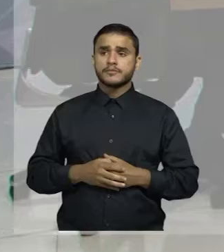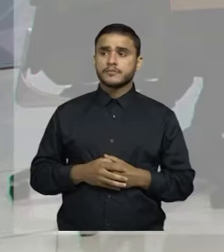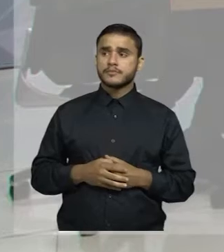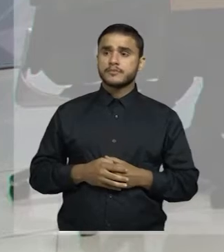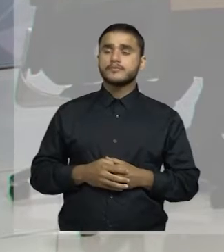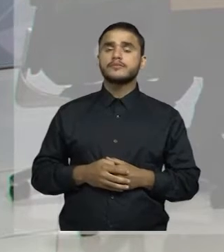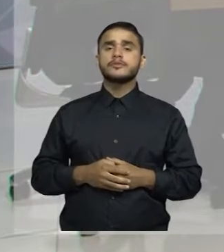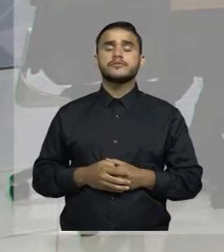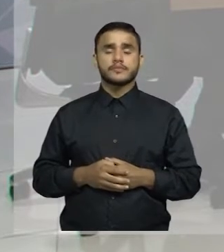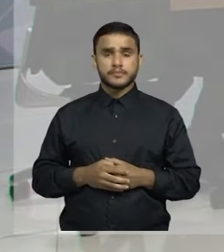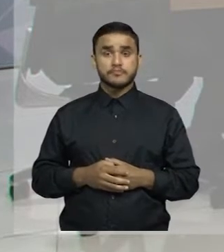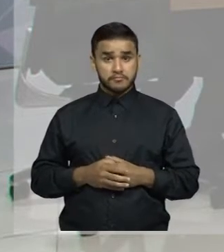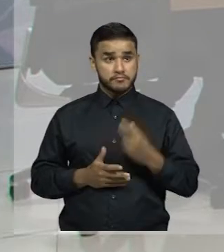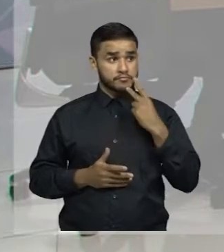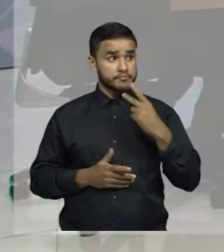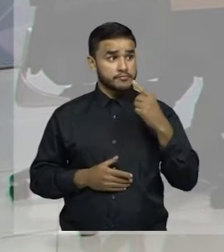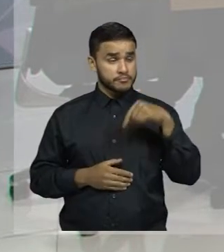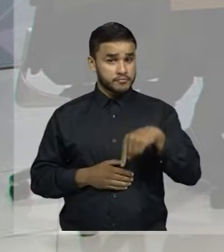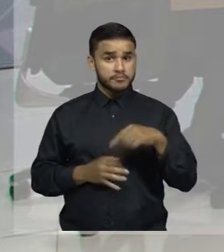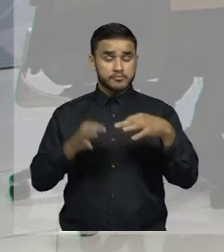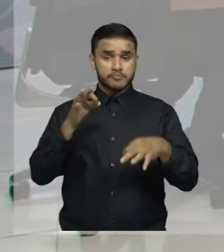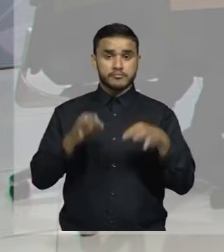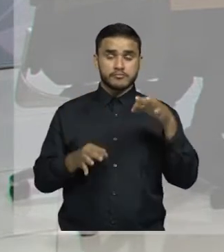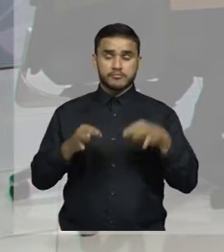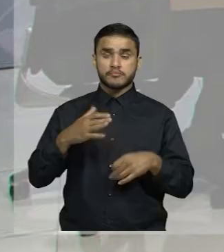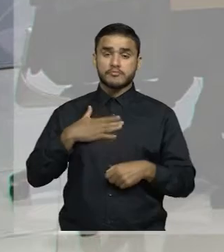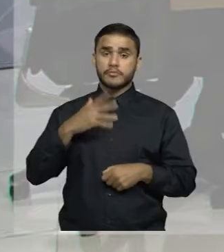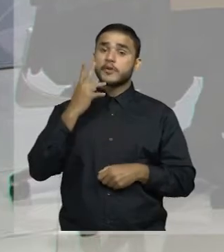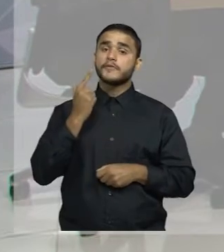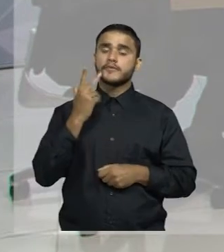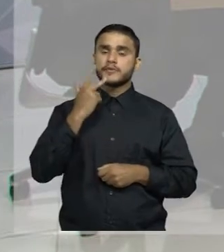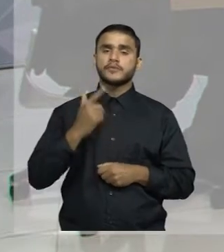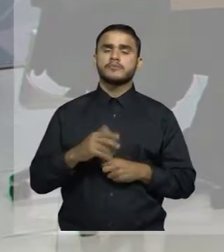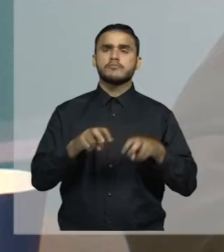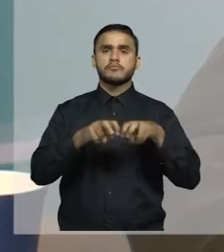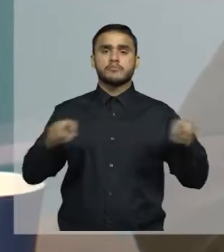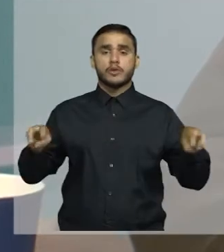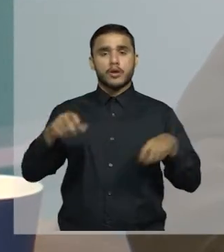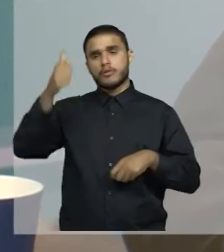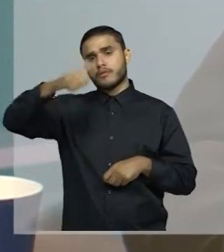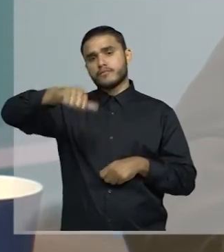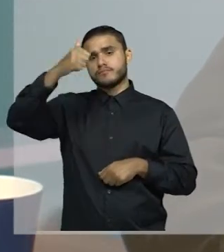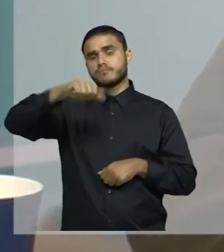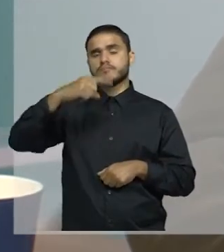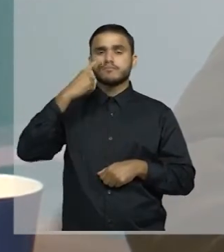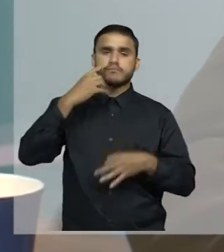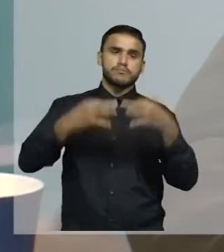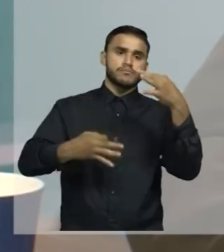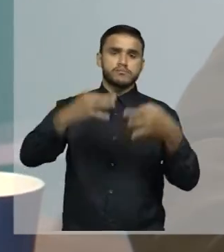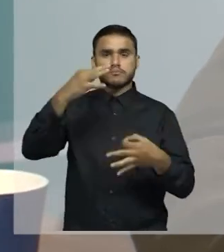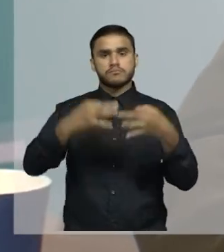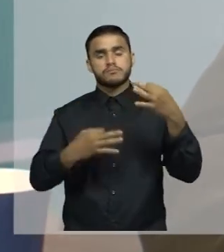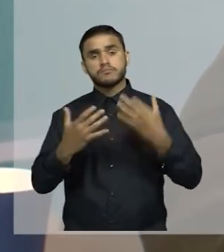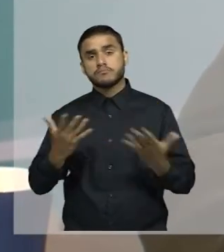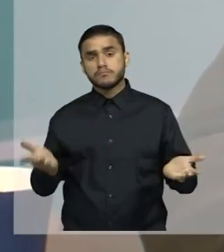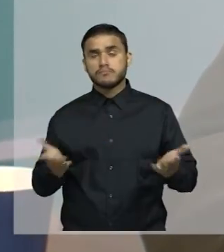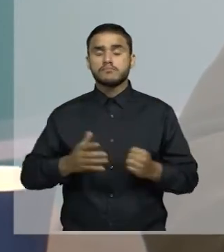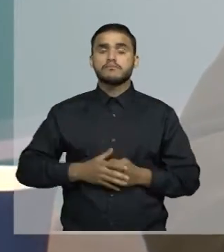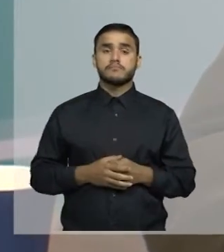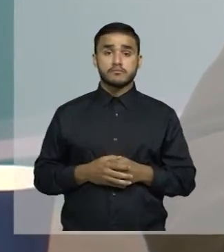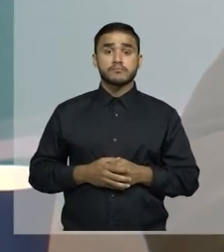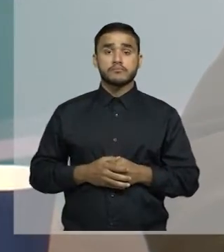Se bem que, só para fazer um adendo, no júri de Fortaleza, onde eu atuei, durante uns 5 anos, eu nunca vi,